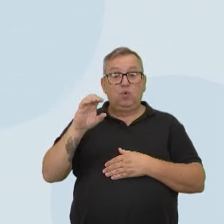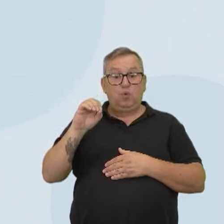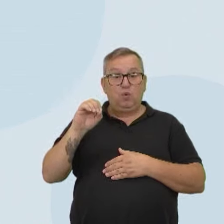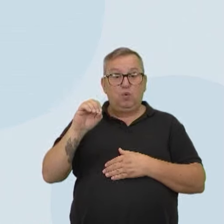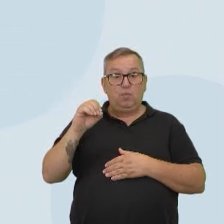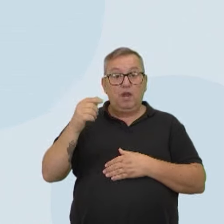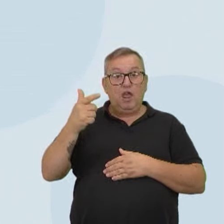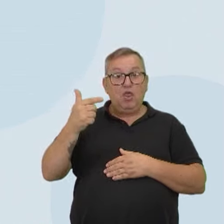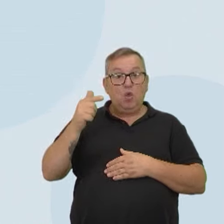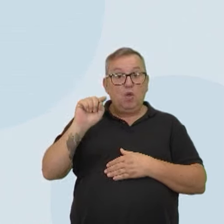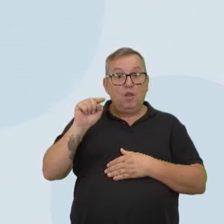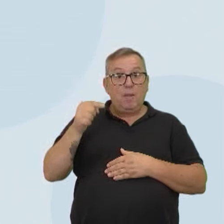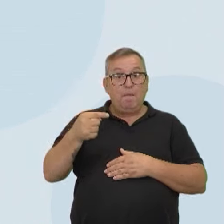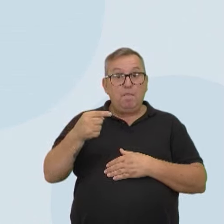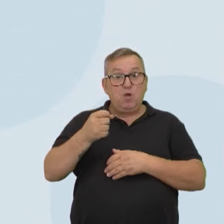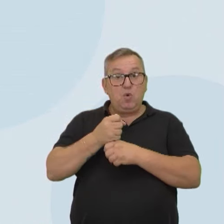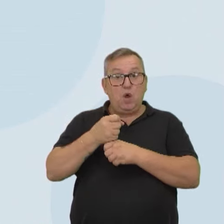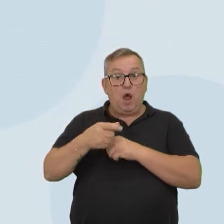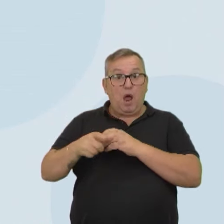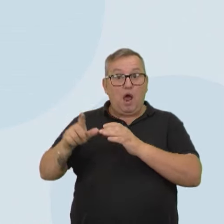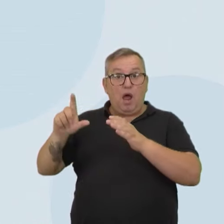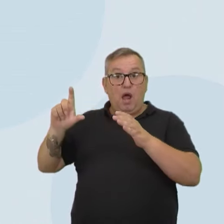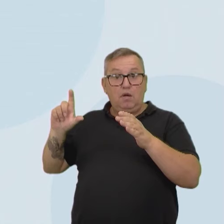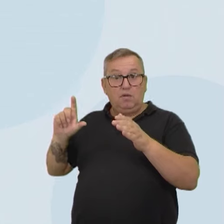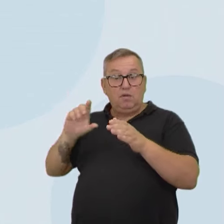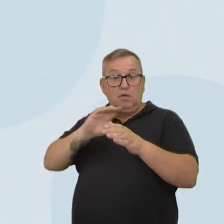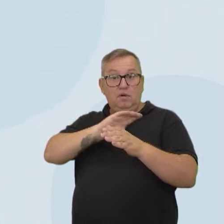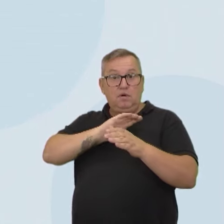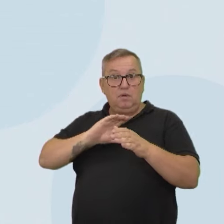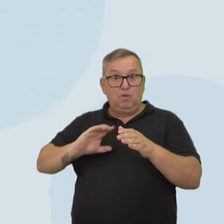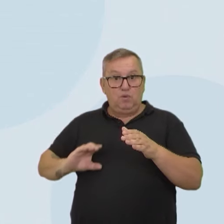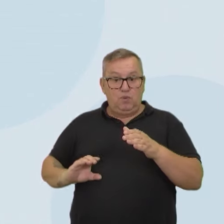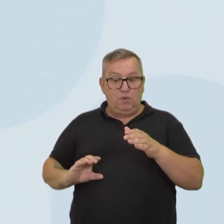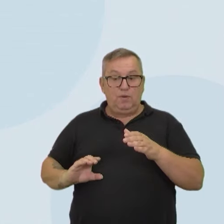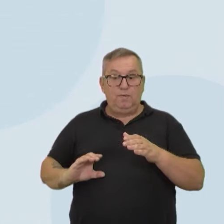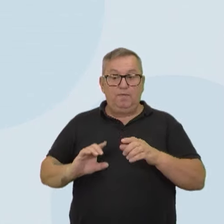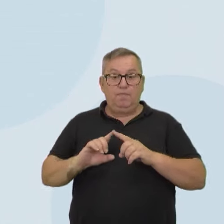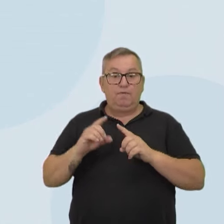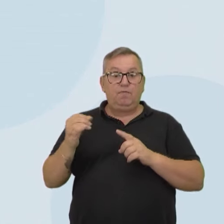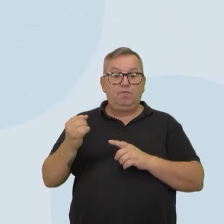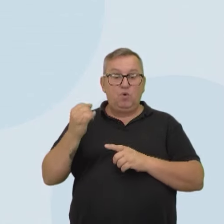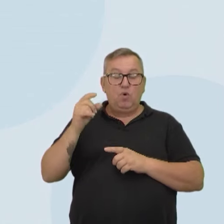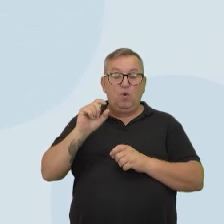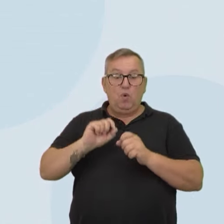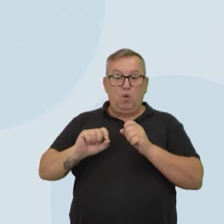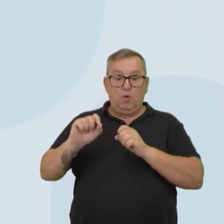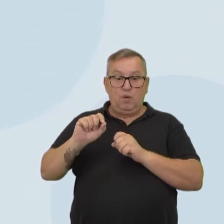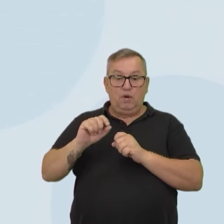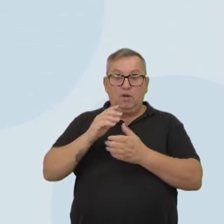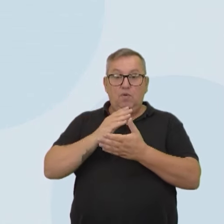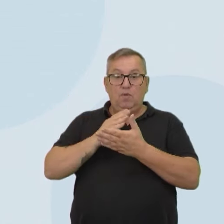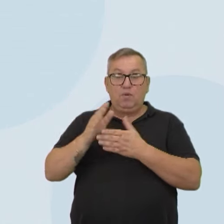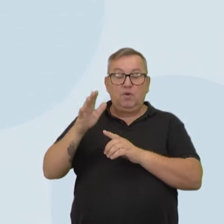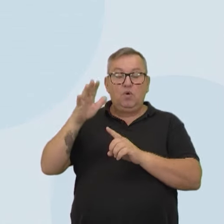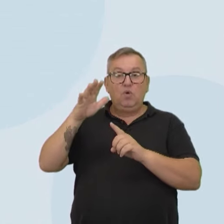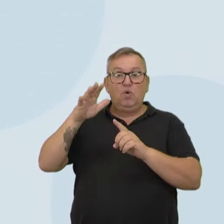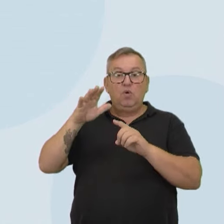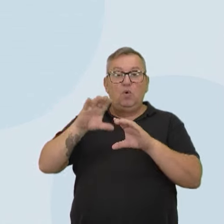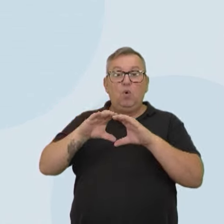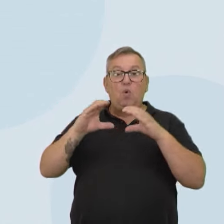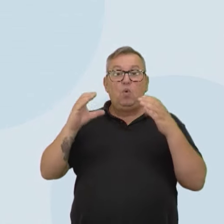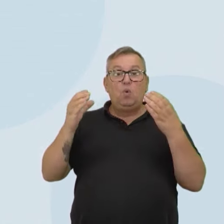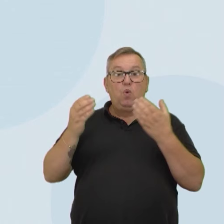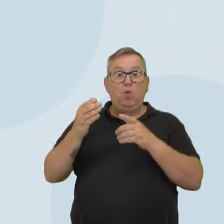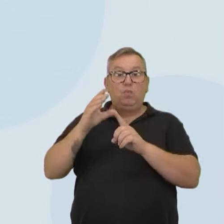antes de Cristo, que nós começamos com a agricultura. E é muito importante a agricultura porque aqui começam os cultos à natureza. A gente tem